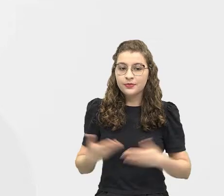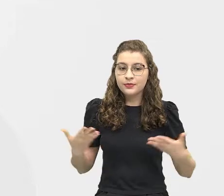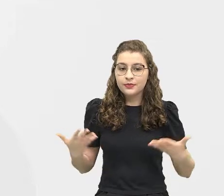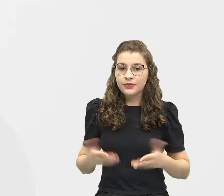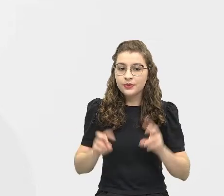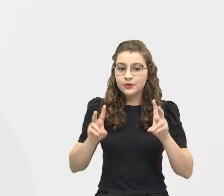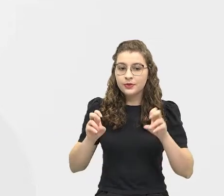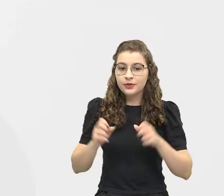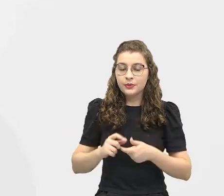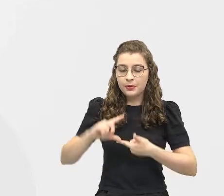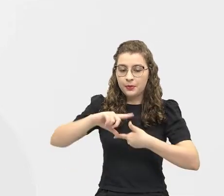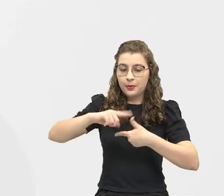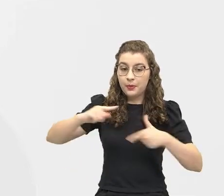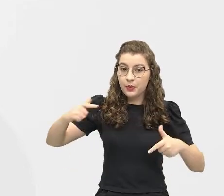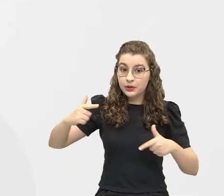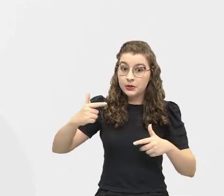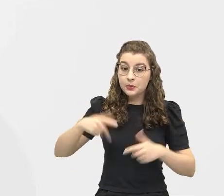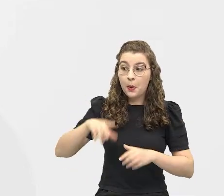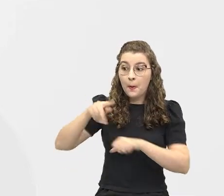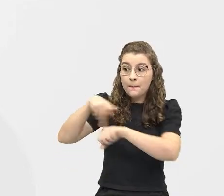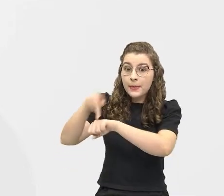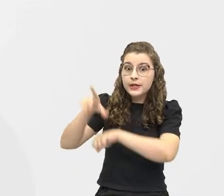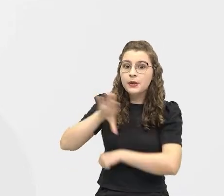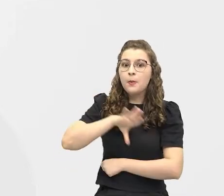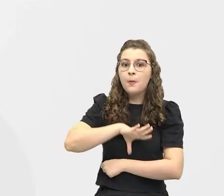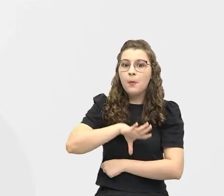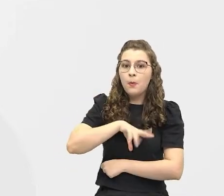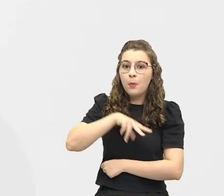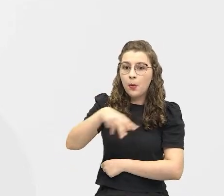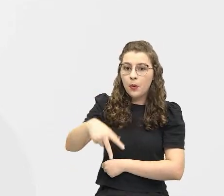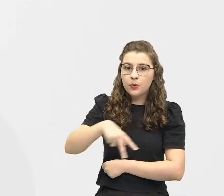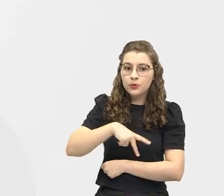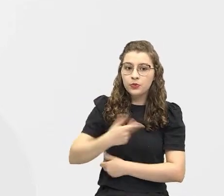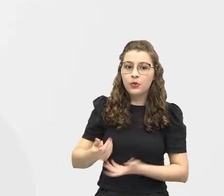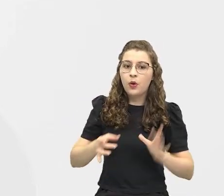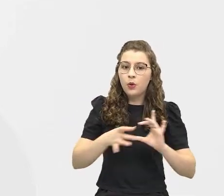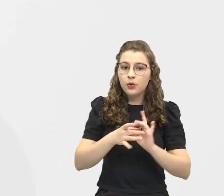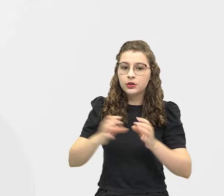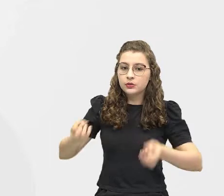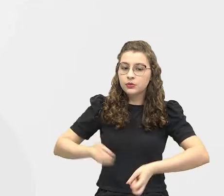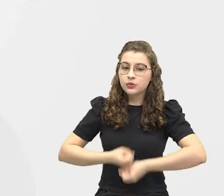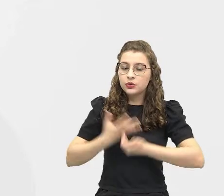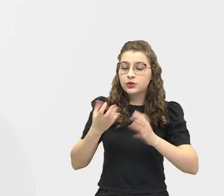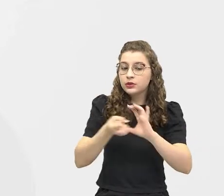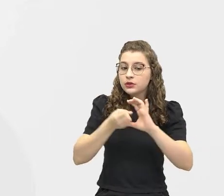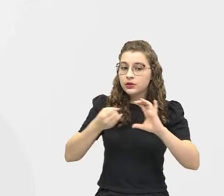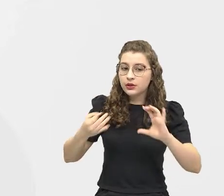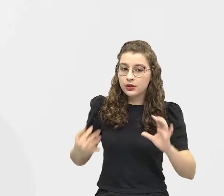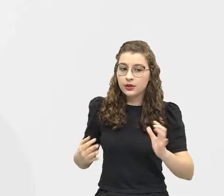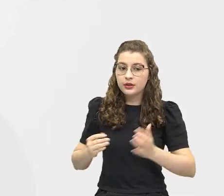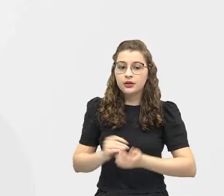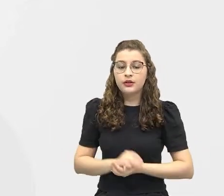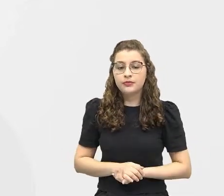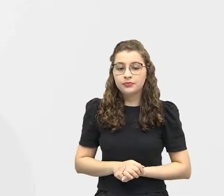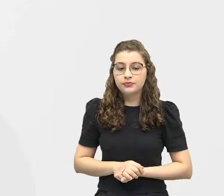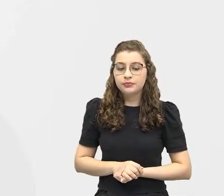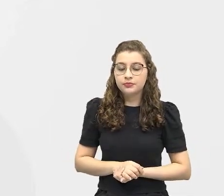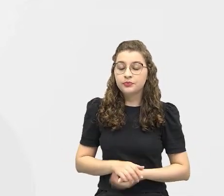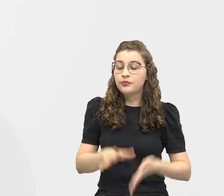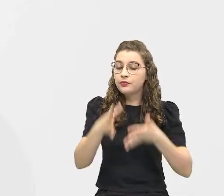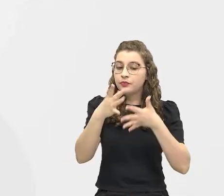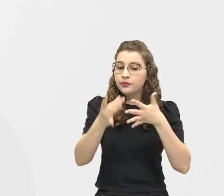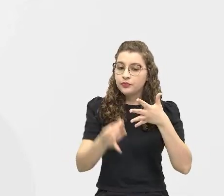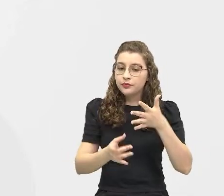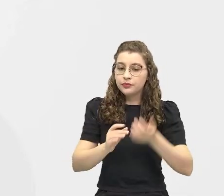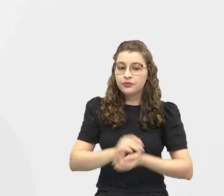do modernismo em Portugal, contexto de produção e suas características. E o detalhamento